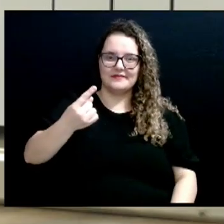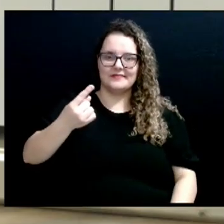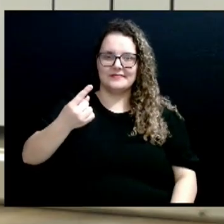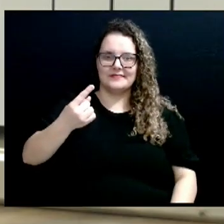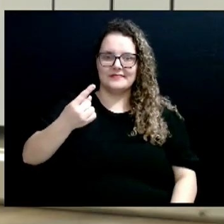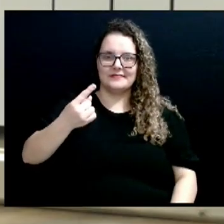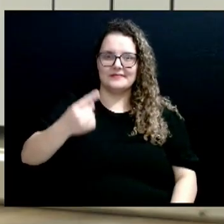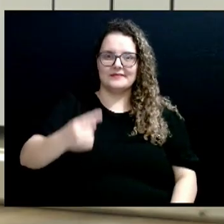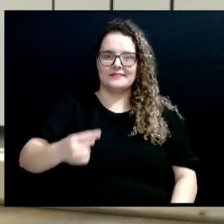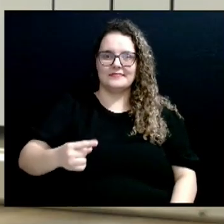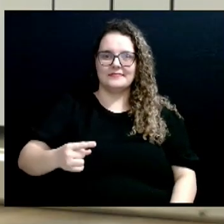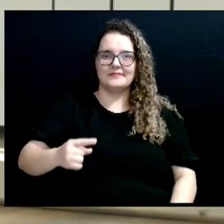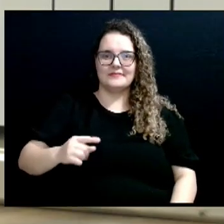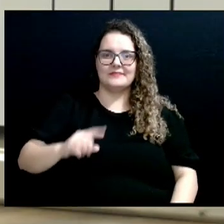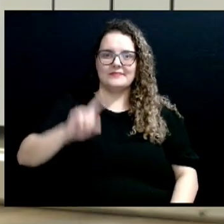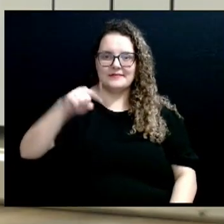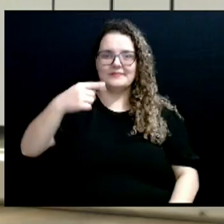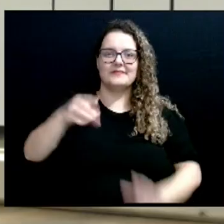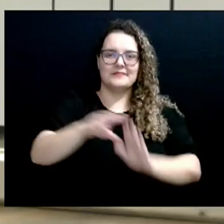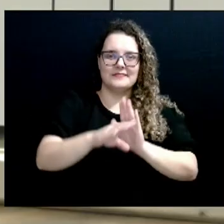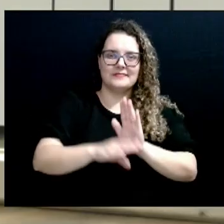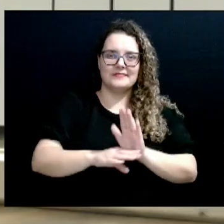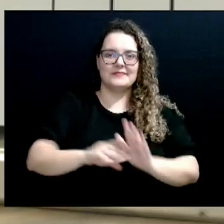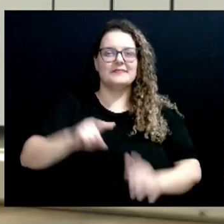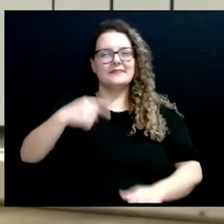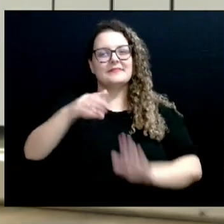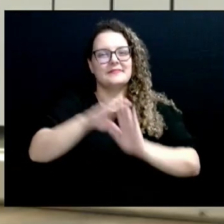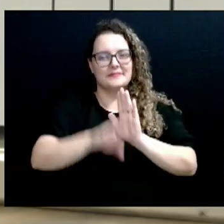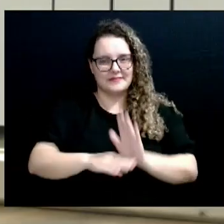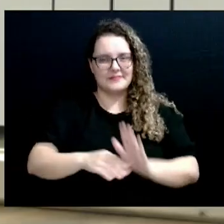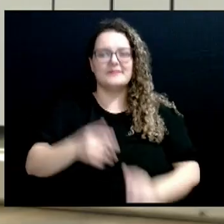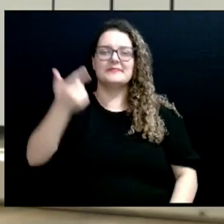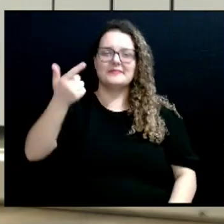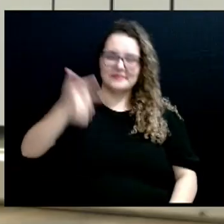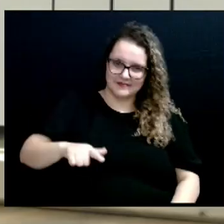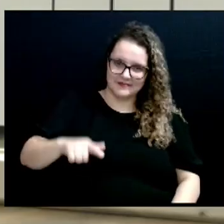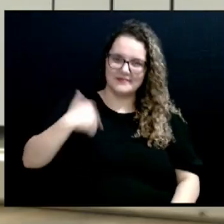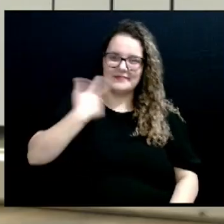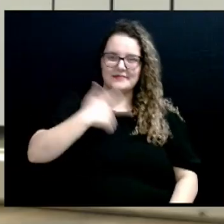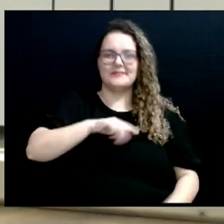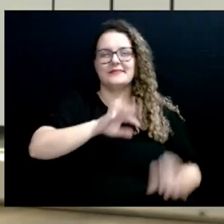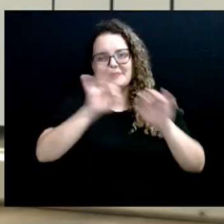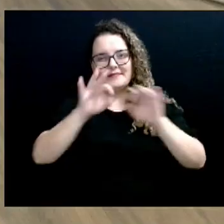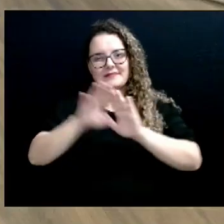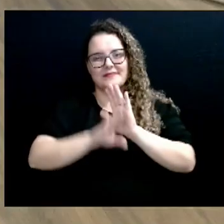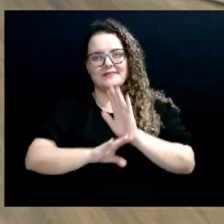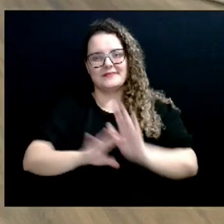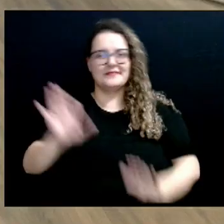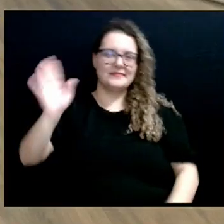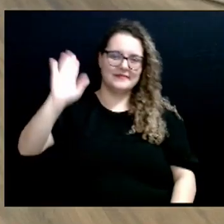próximo programa. Eu ia falar até a próxima programação, não, mas você continua de olho na programação. Tchau.